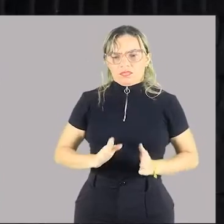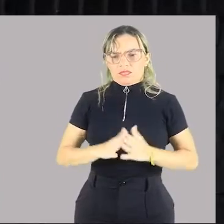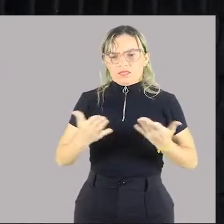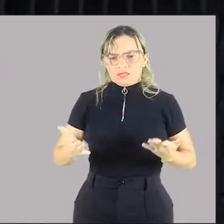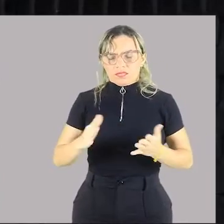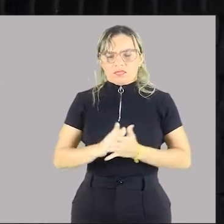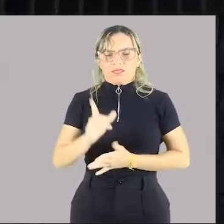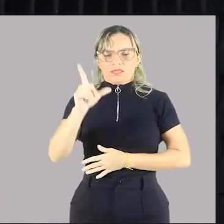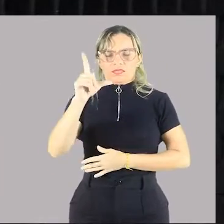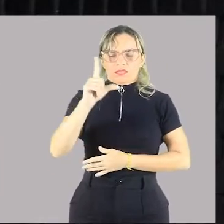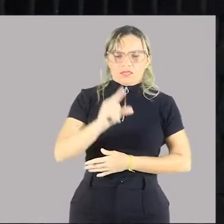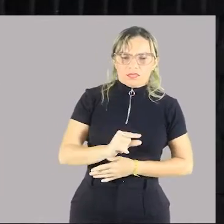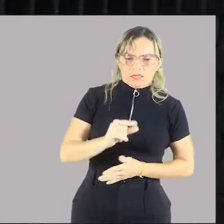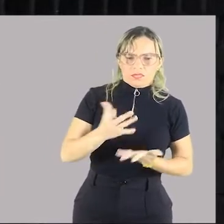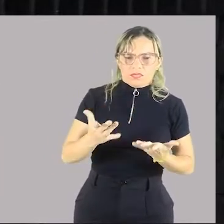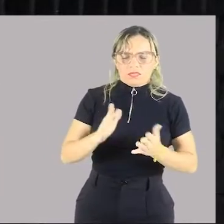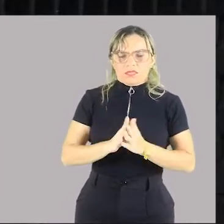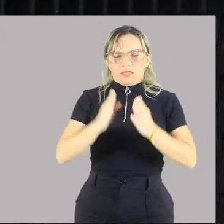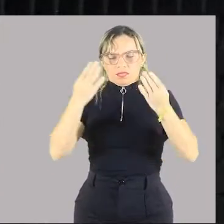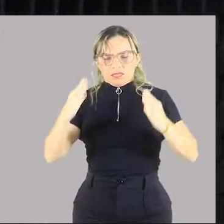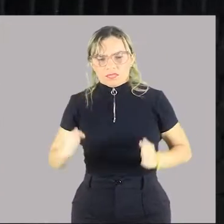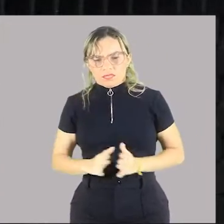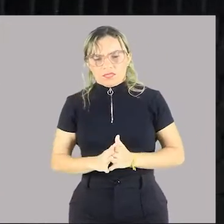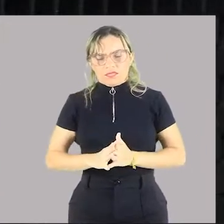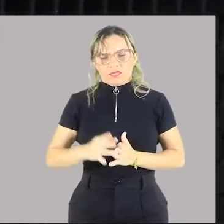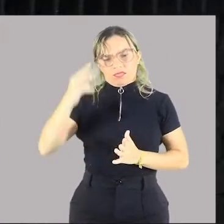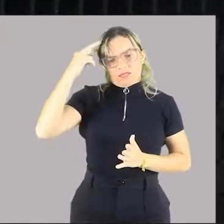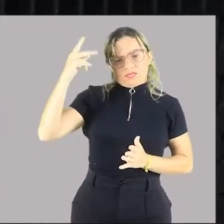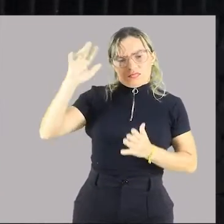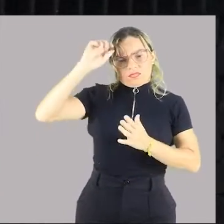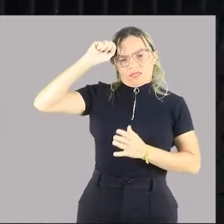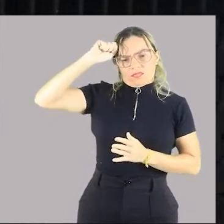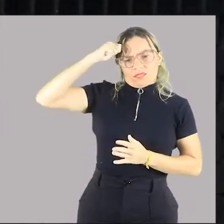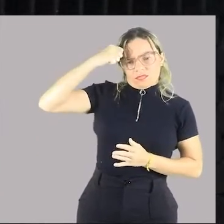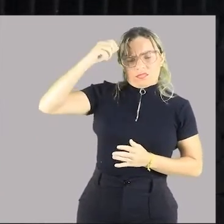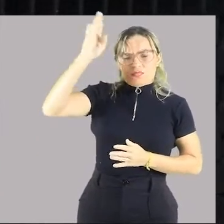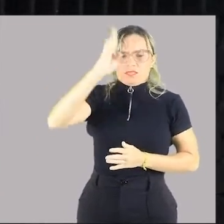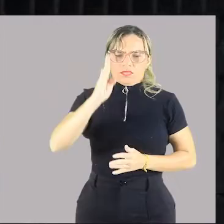ver um pouquinho sobre essa questão da história dos negros no Brasil.